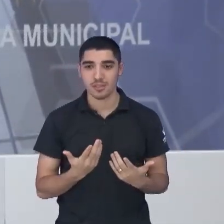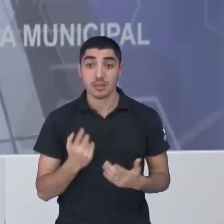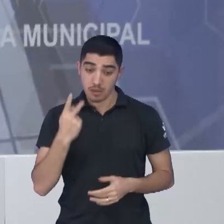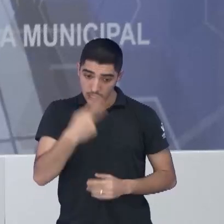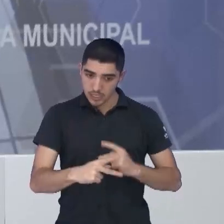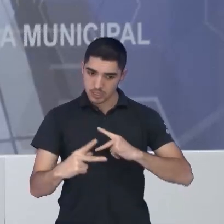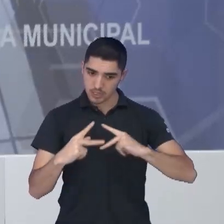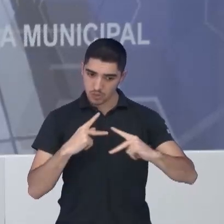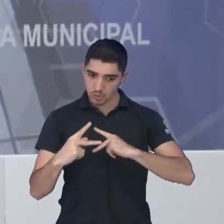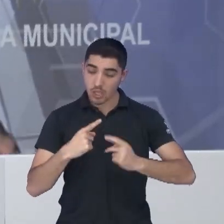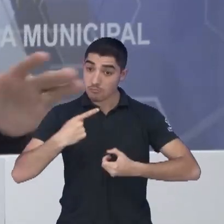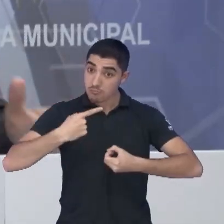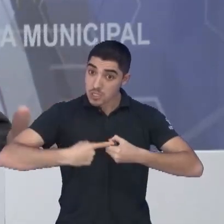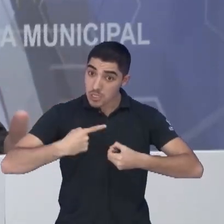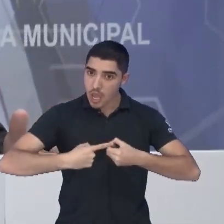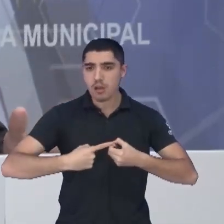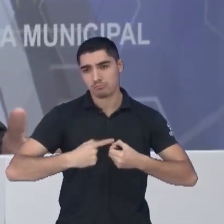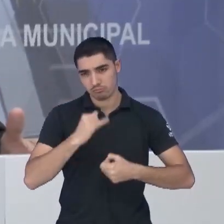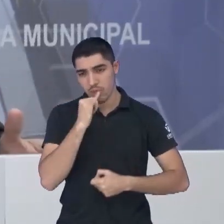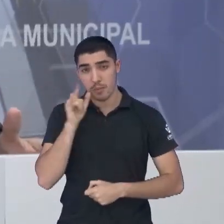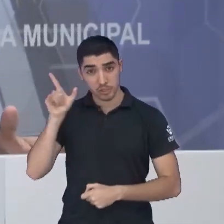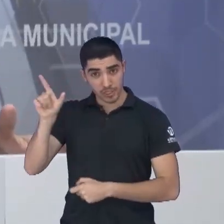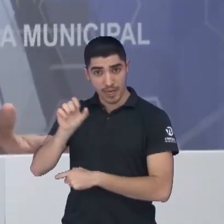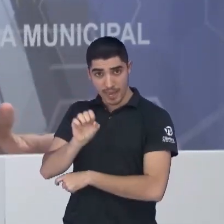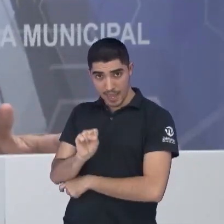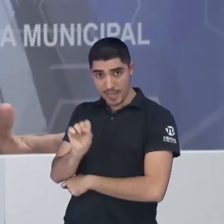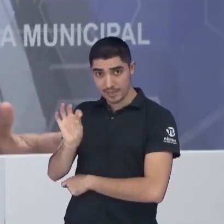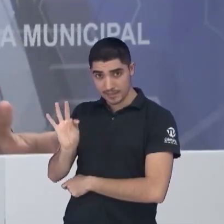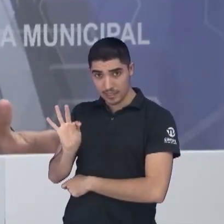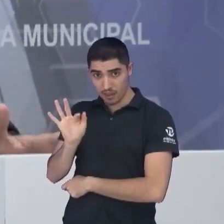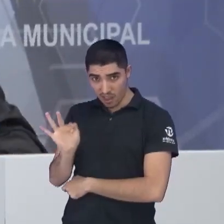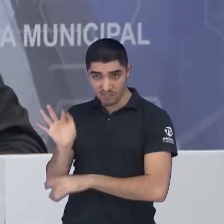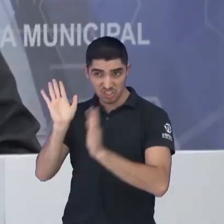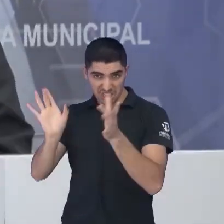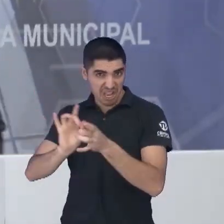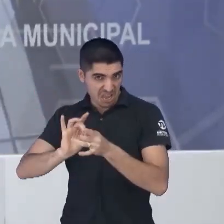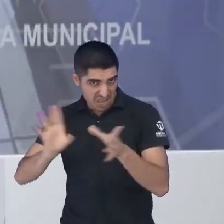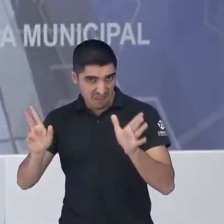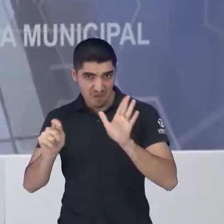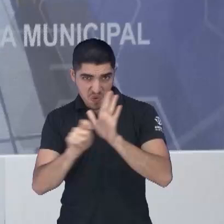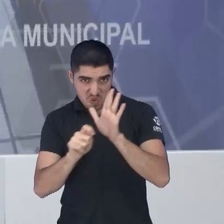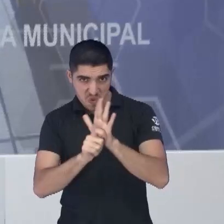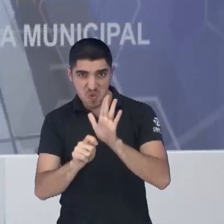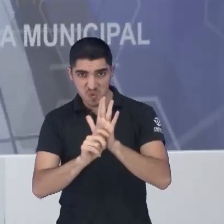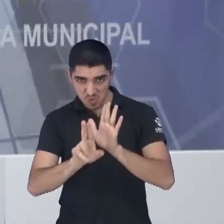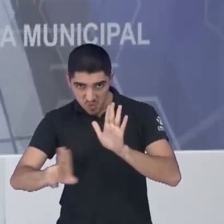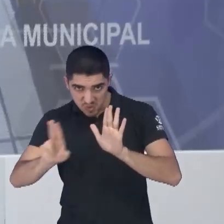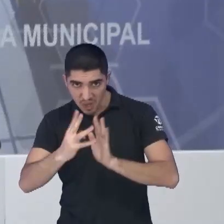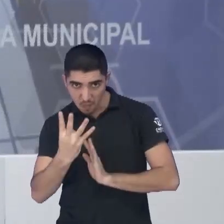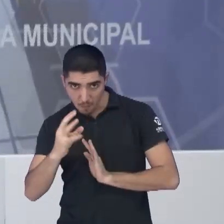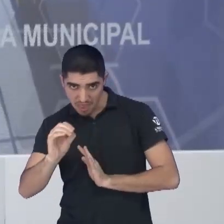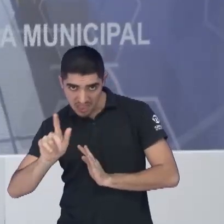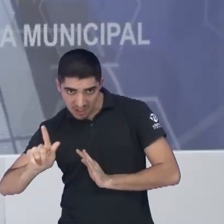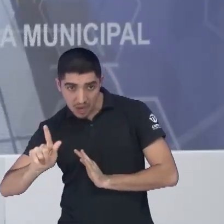uma cidade que, apesar da liberação da posse pelo Supremo Tribunal Federal, não vai permitir que as pessoas fiquem numa praça, num